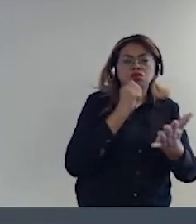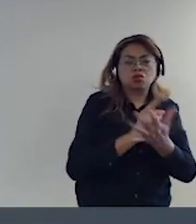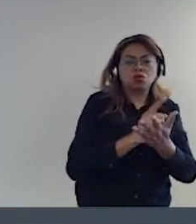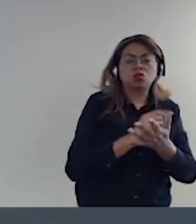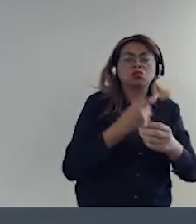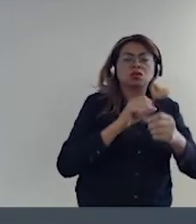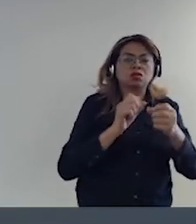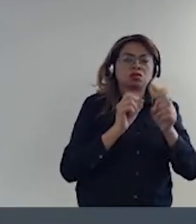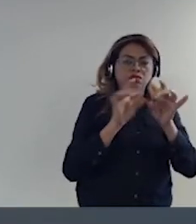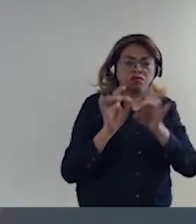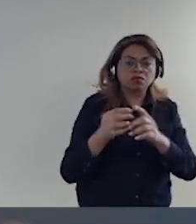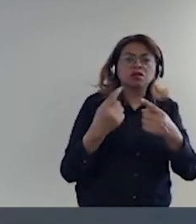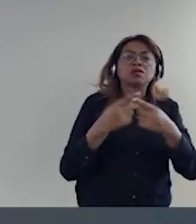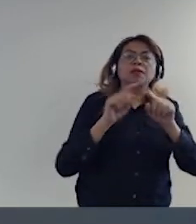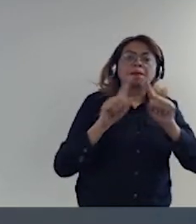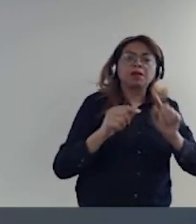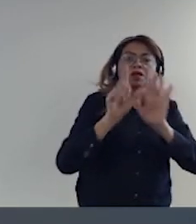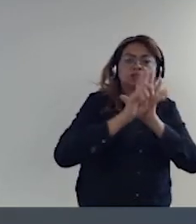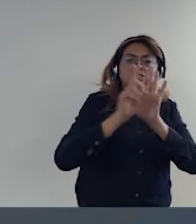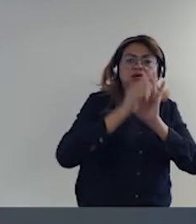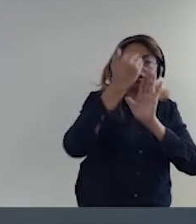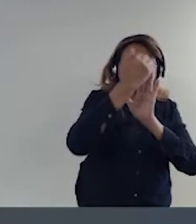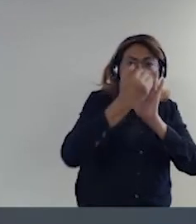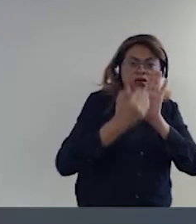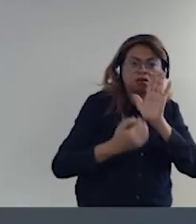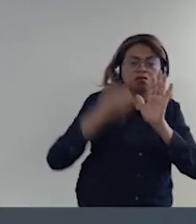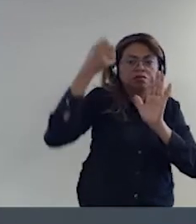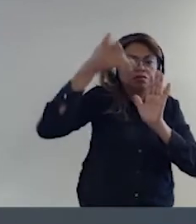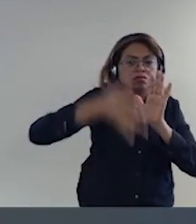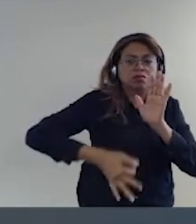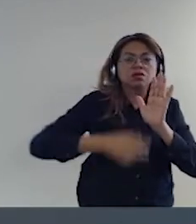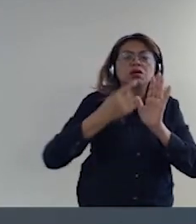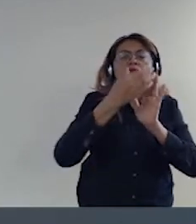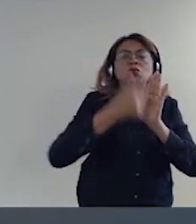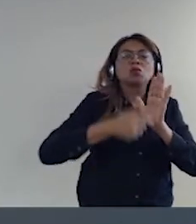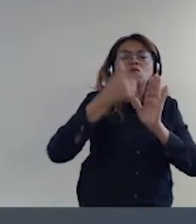estejam presentes os pressupostos da lei, a parte